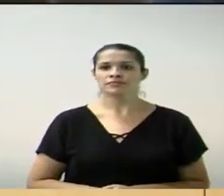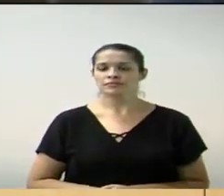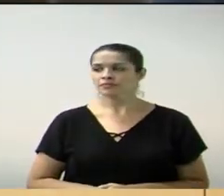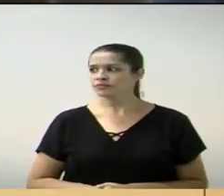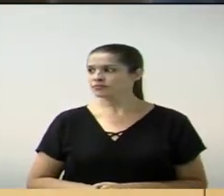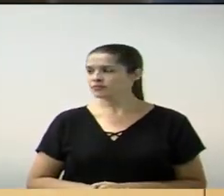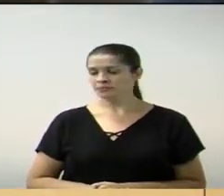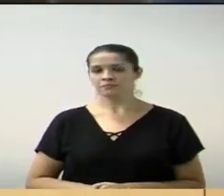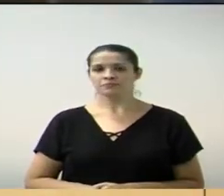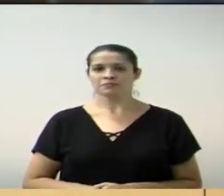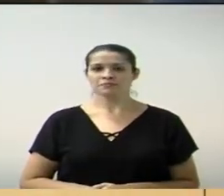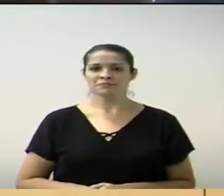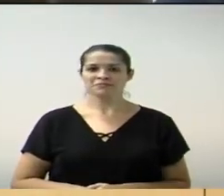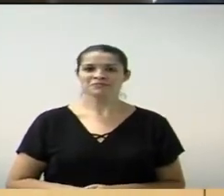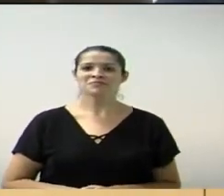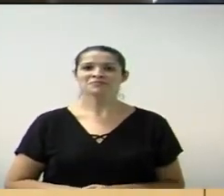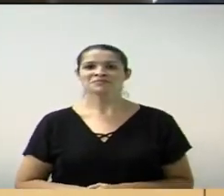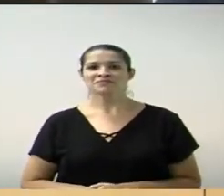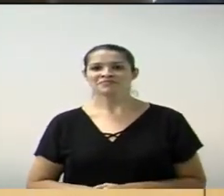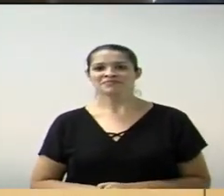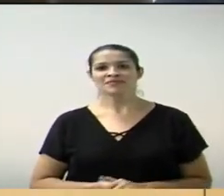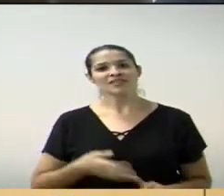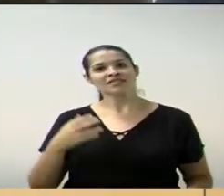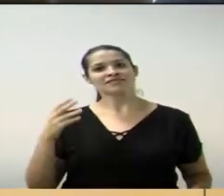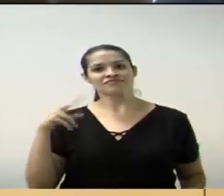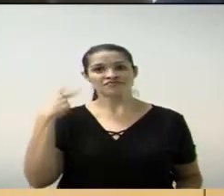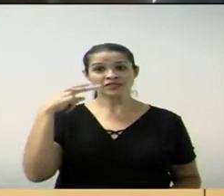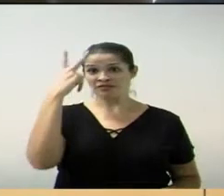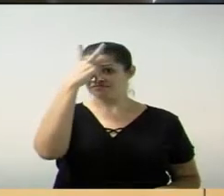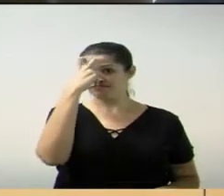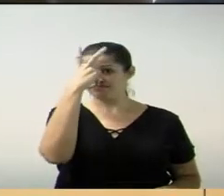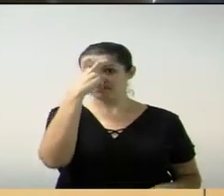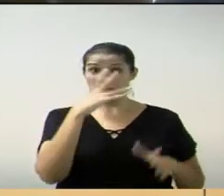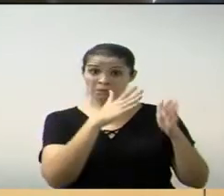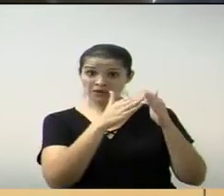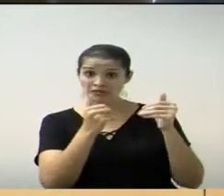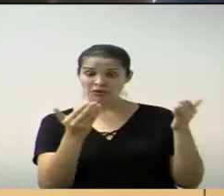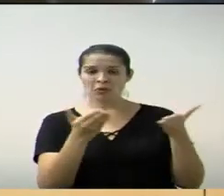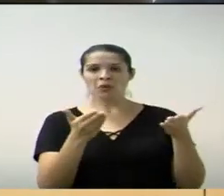O pedido do vereador Fábio Valadão está em discussão.